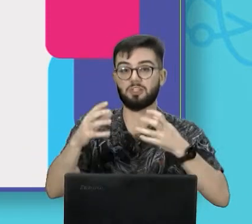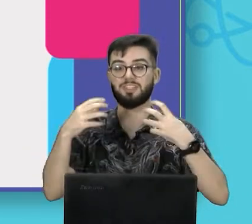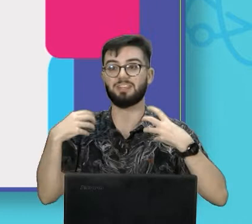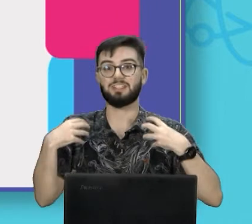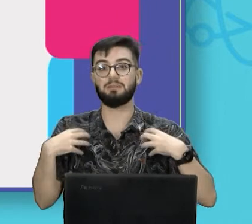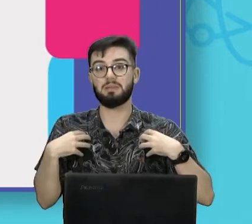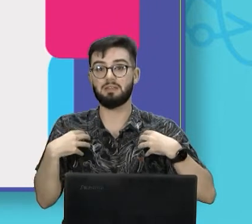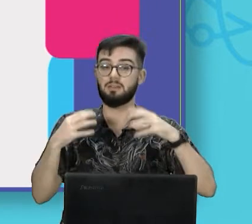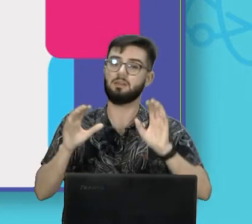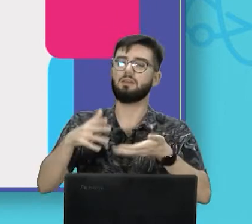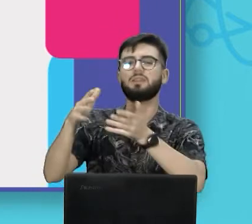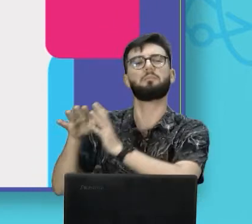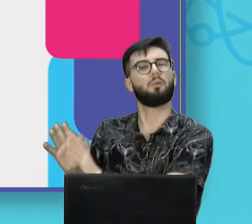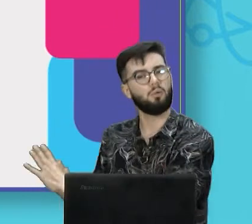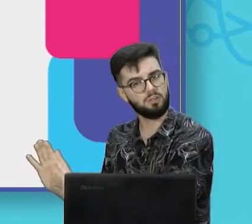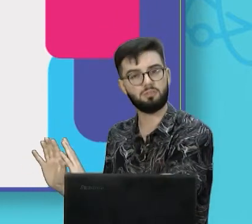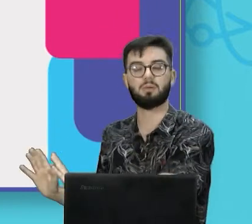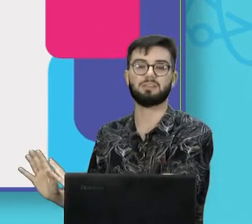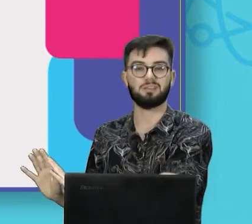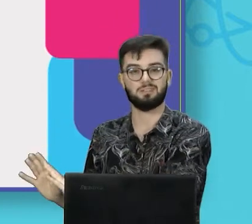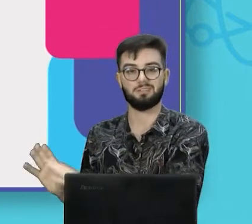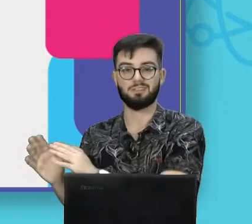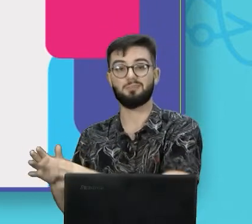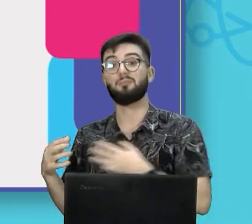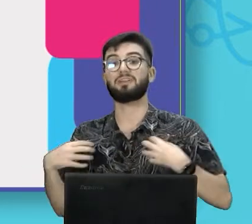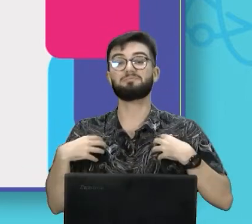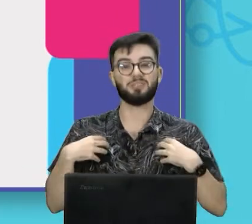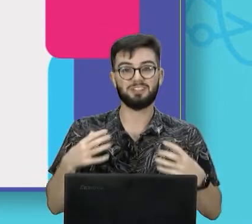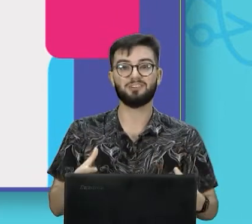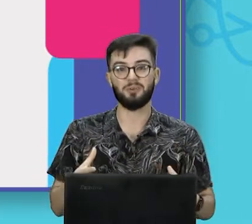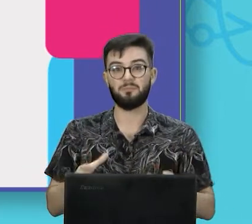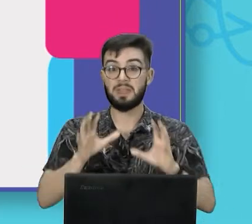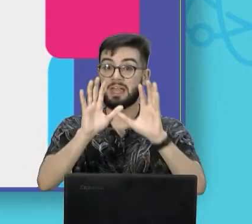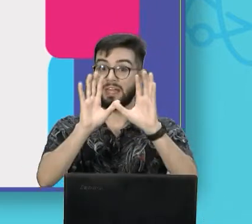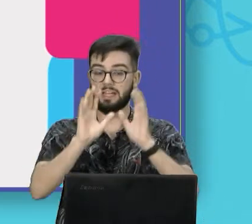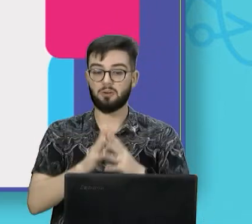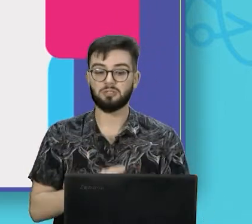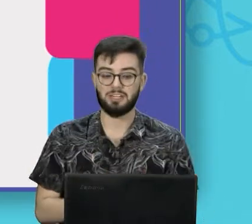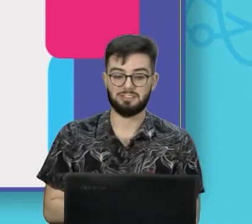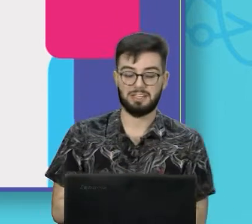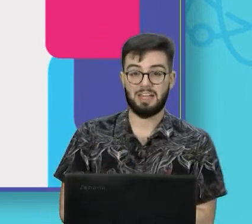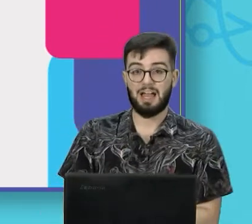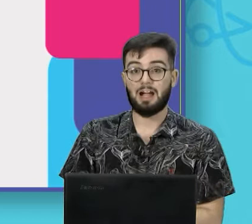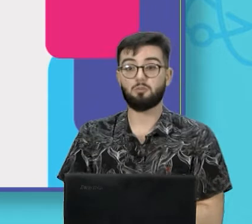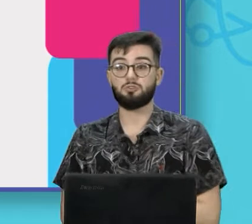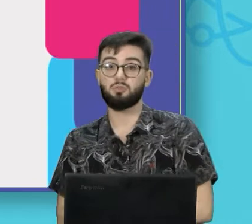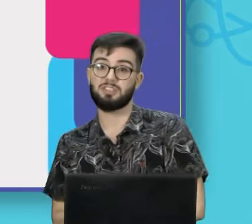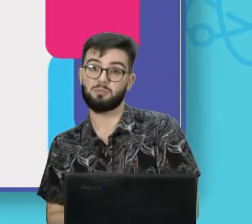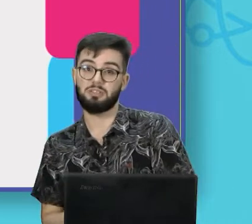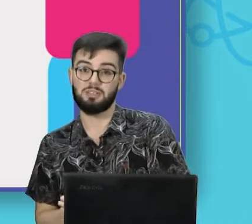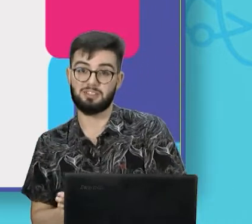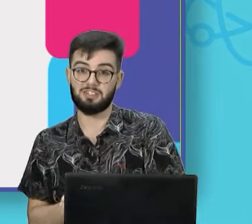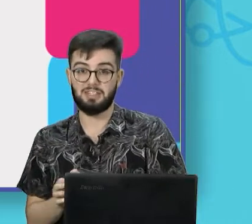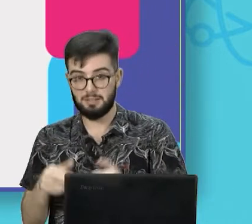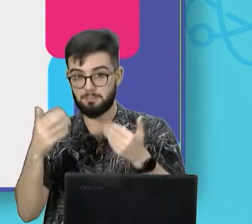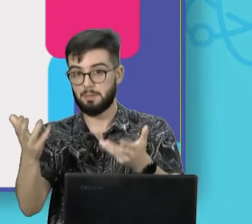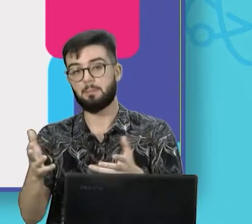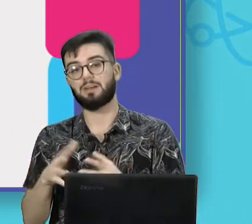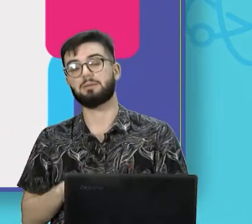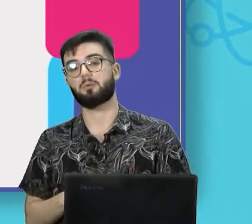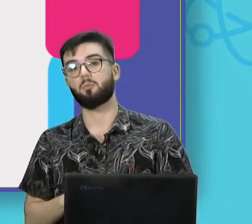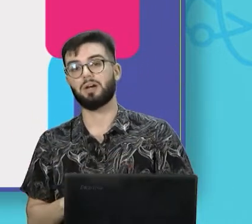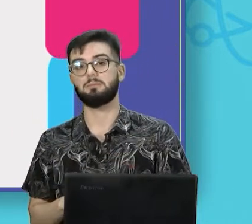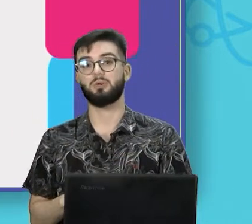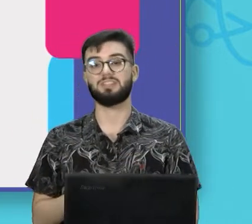frente ou seja se constituindo em seguida de mim é bom e dos brasileiros mais importante sou eu que acontece a Constituição de que